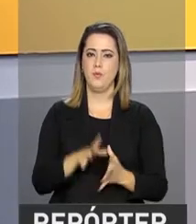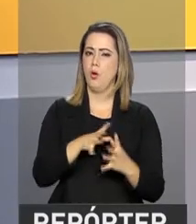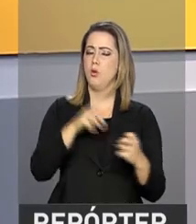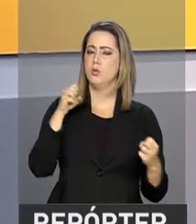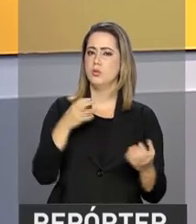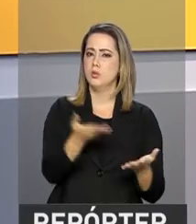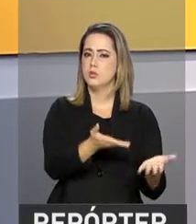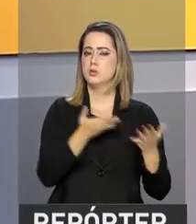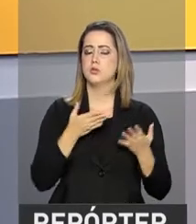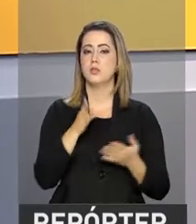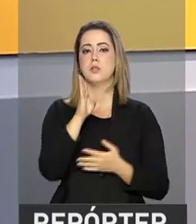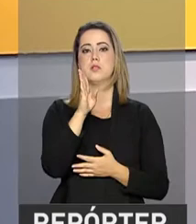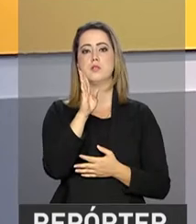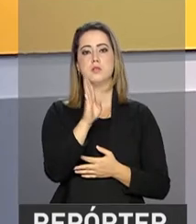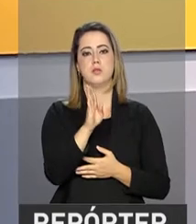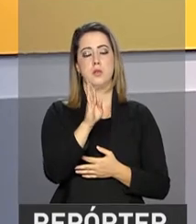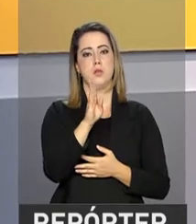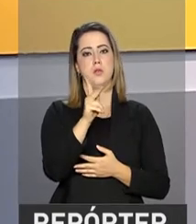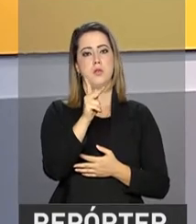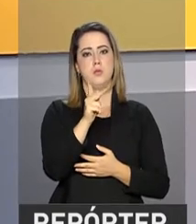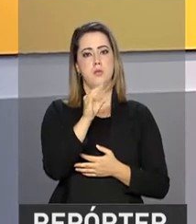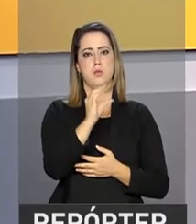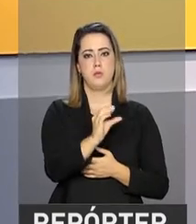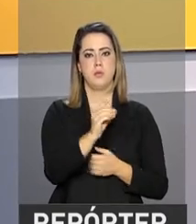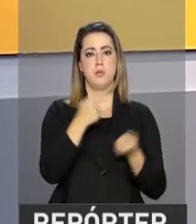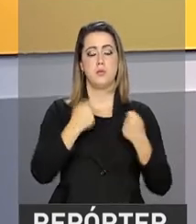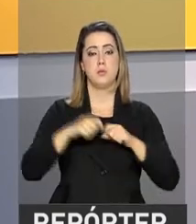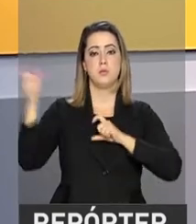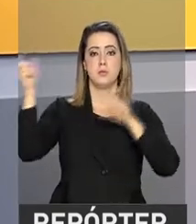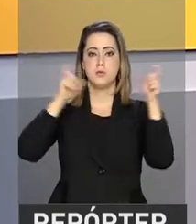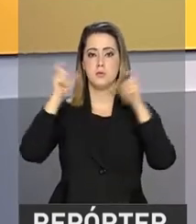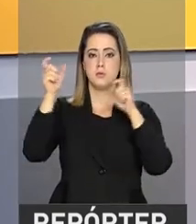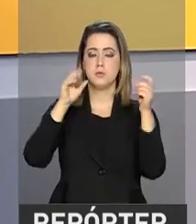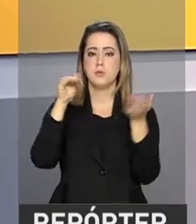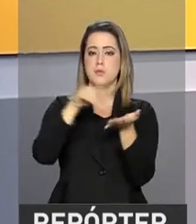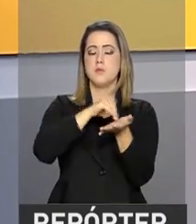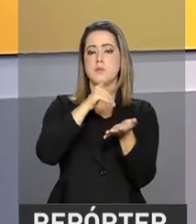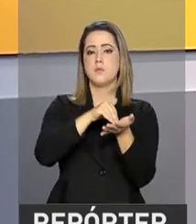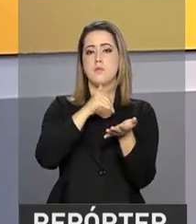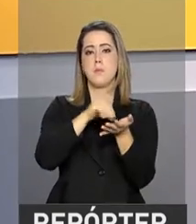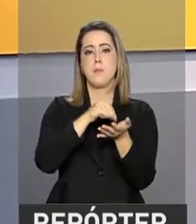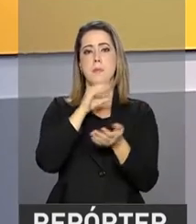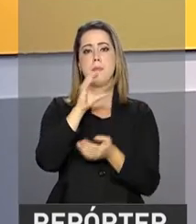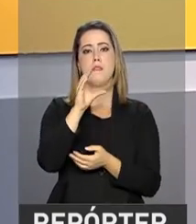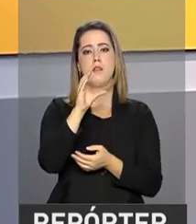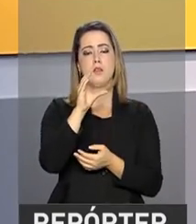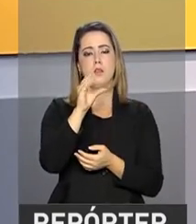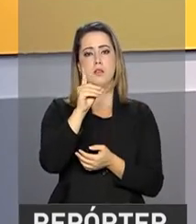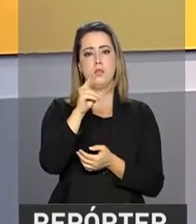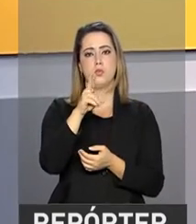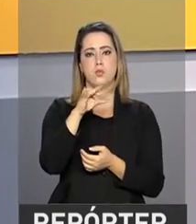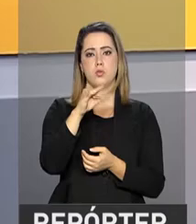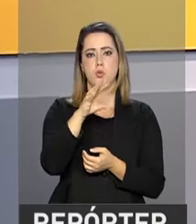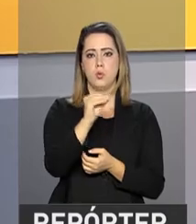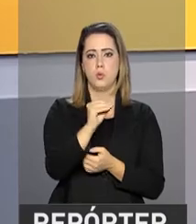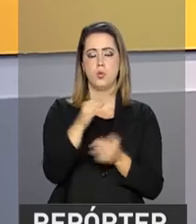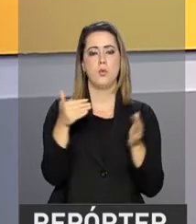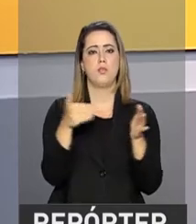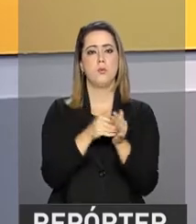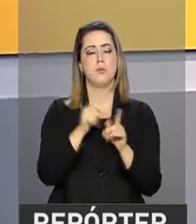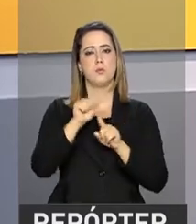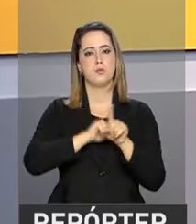que recebem o benefício de prestação continuada bpc devem ficar atentos e se inscrever no cadastro único do governo federal